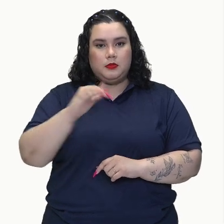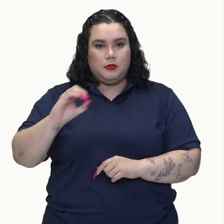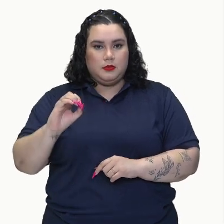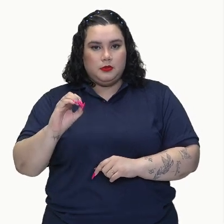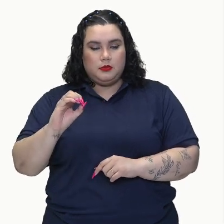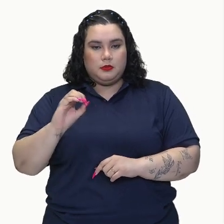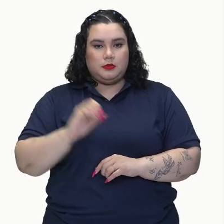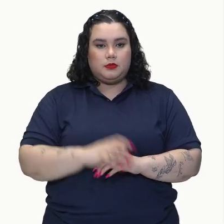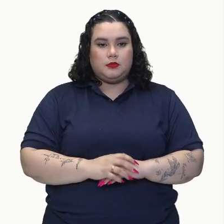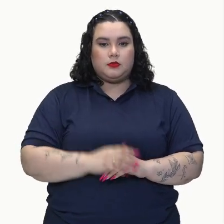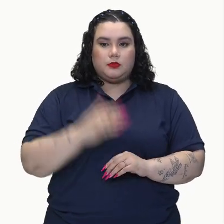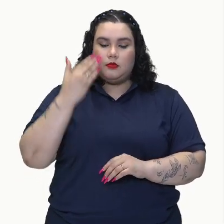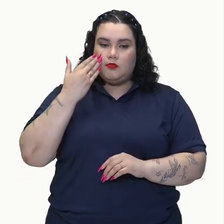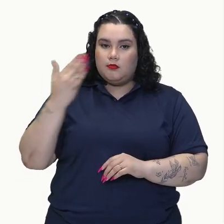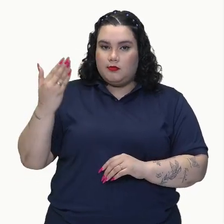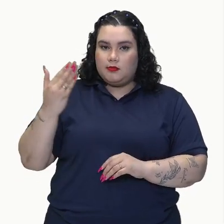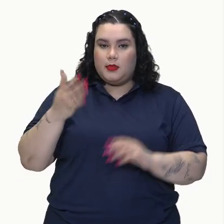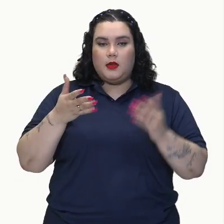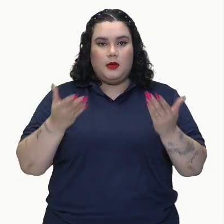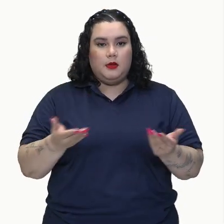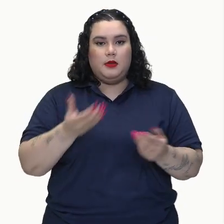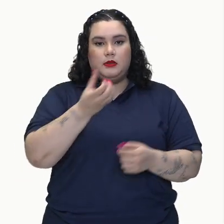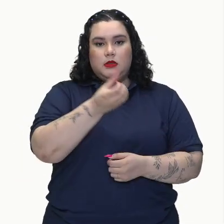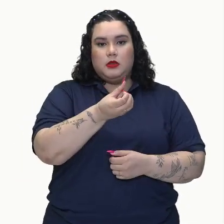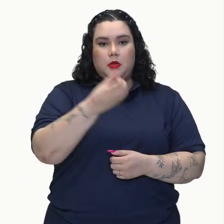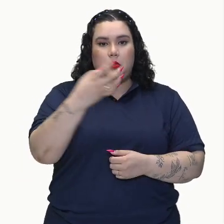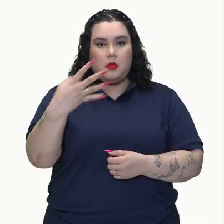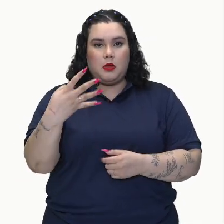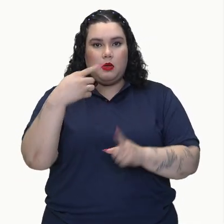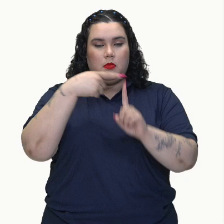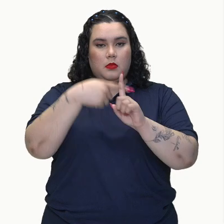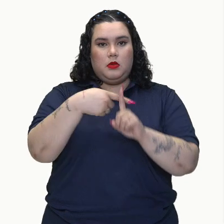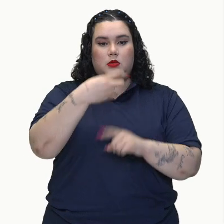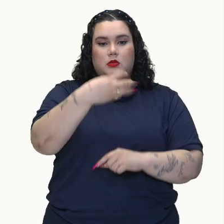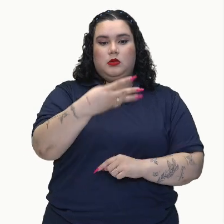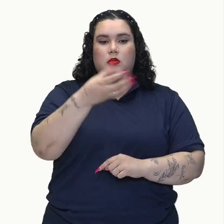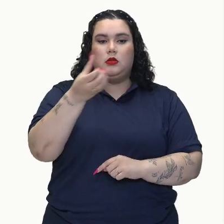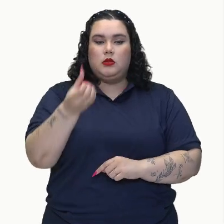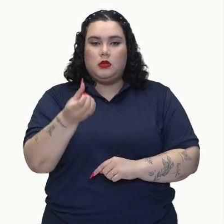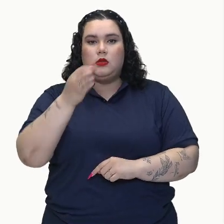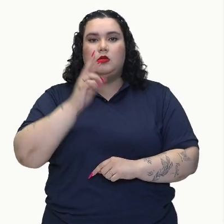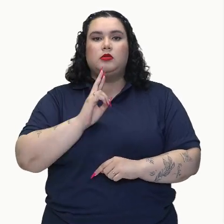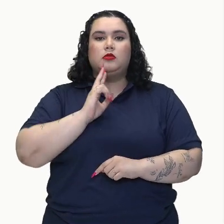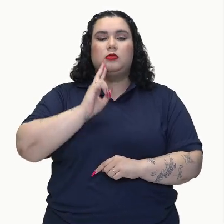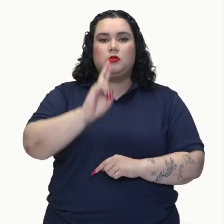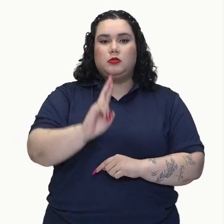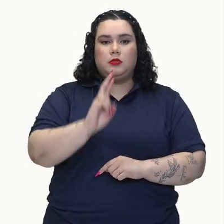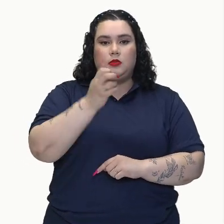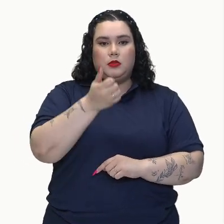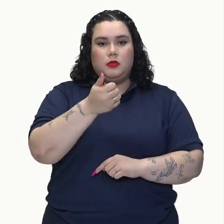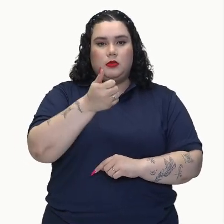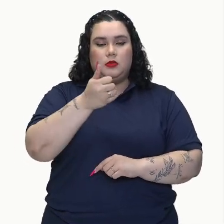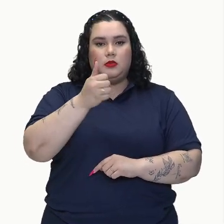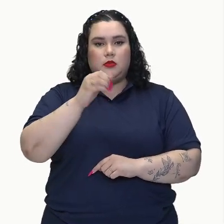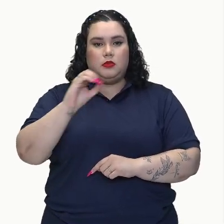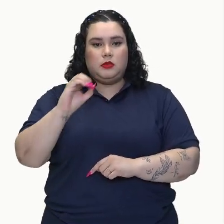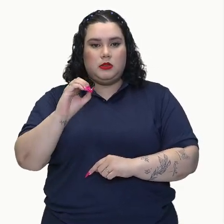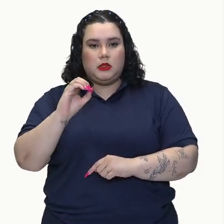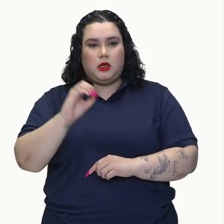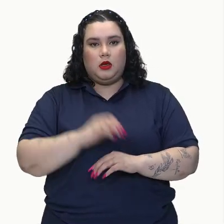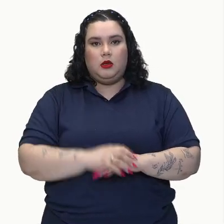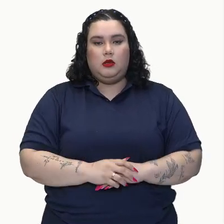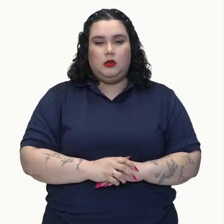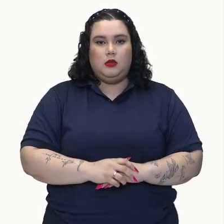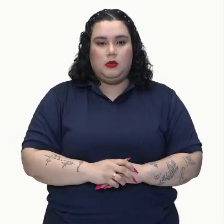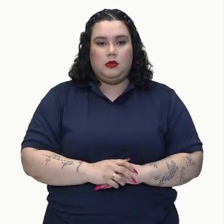10. Então, está aqui. 64 mais 36 é o nosso queridíssimo 10. Tranquilo? E a